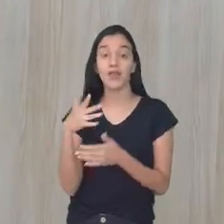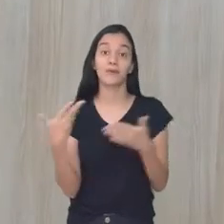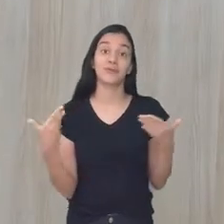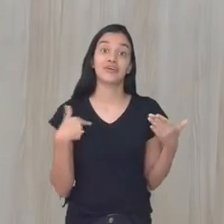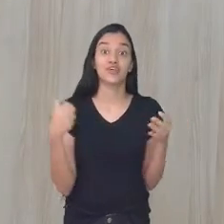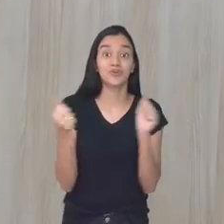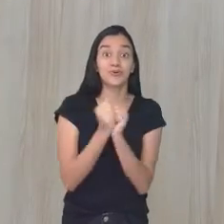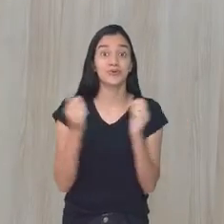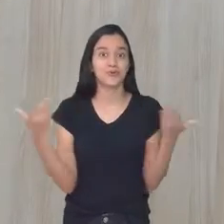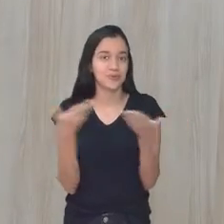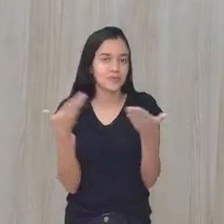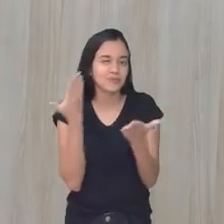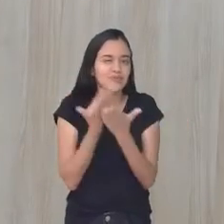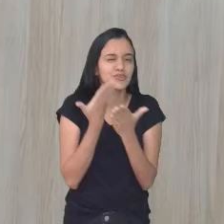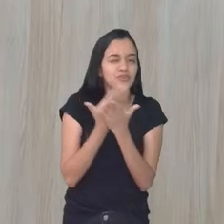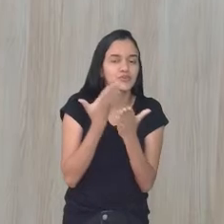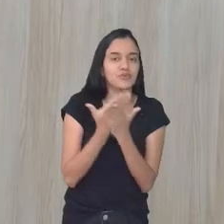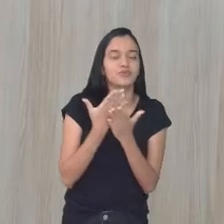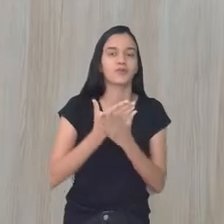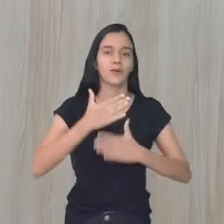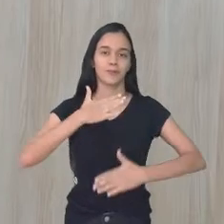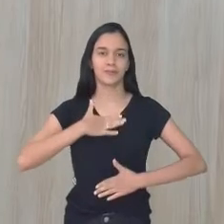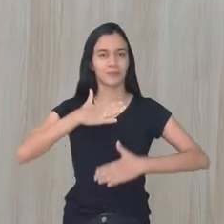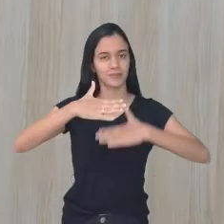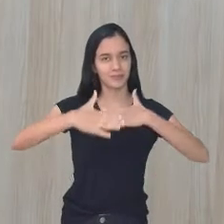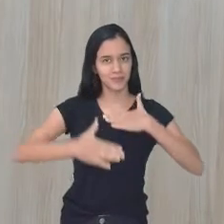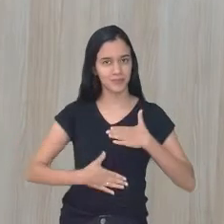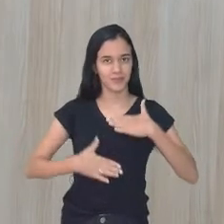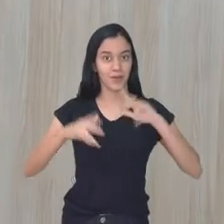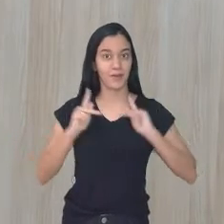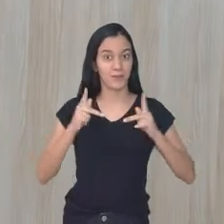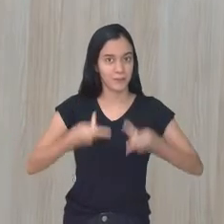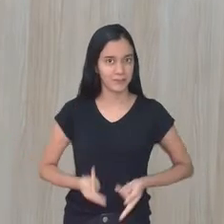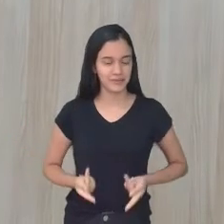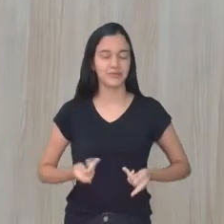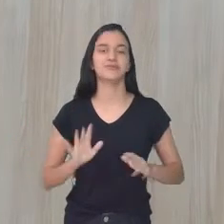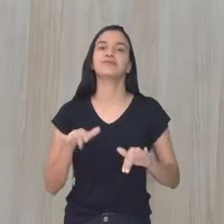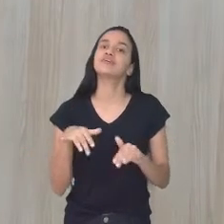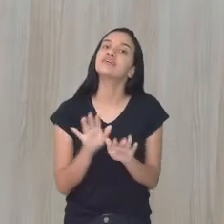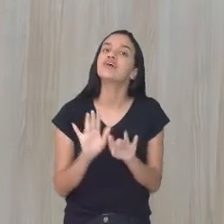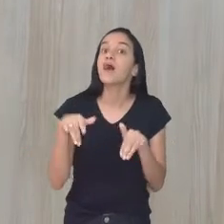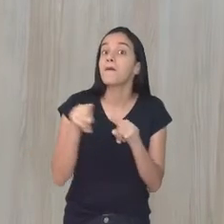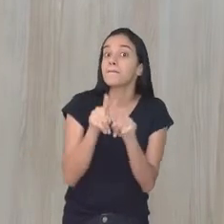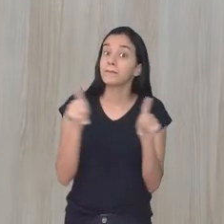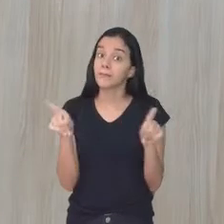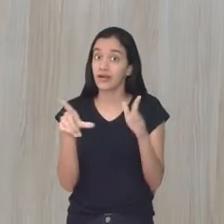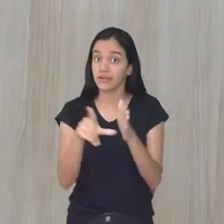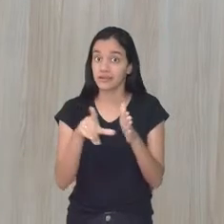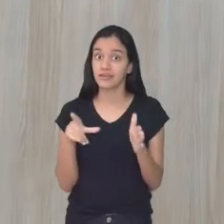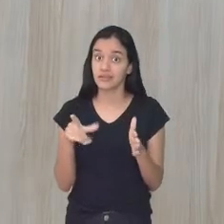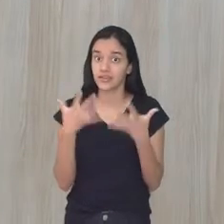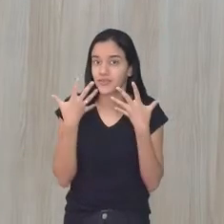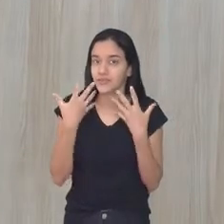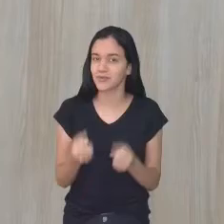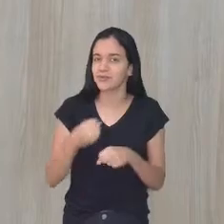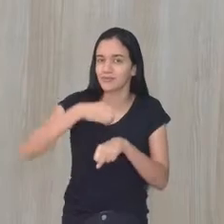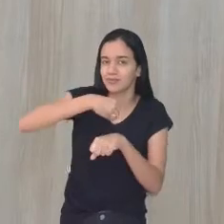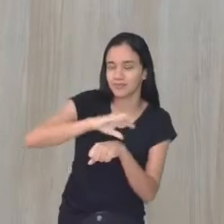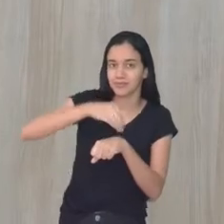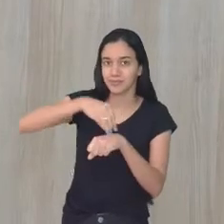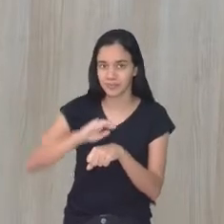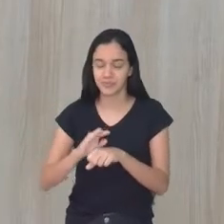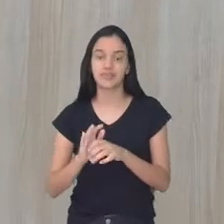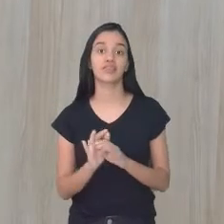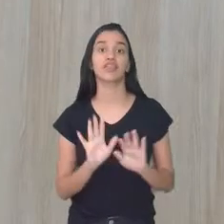hoje vamos estudar o corpo humano, vamos introduzir esse estudo do corpo humano. Mas antes, vamos para aqueles avisos,